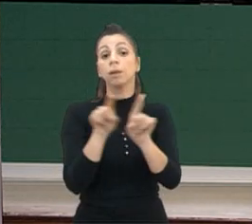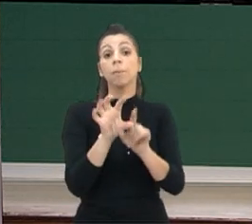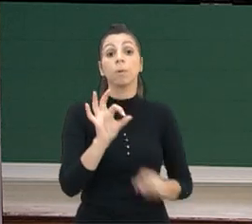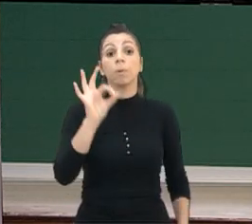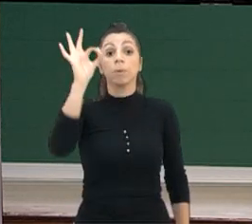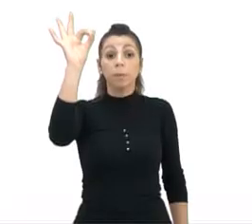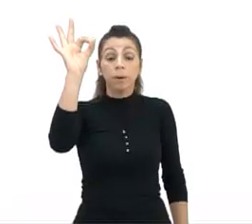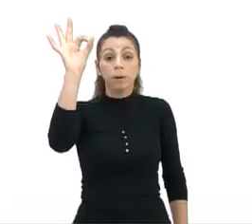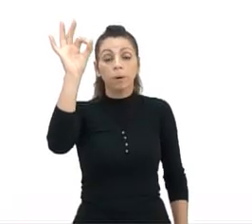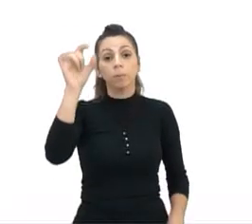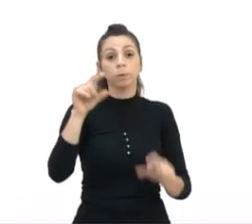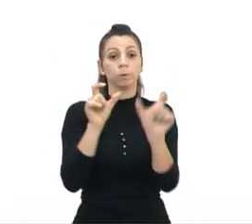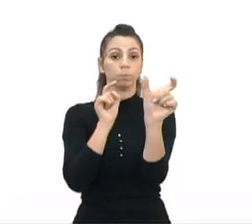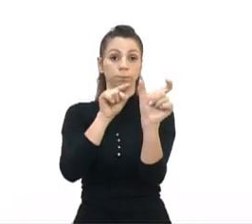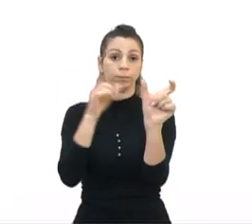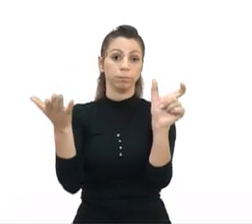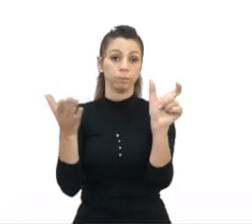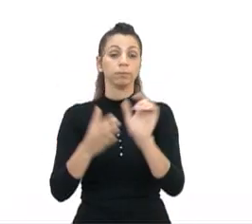monômio.